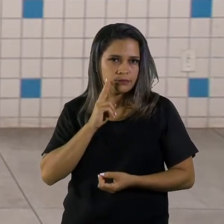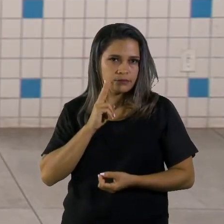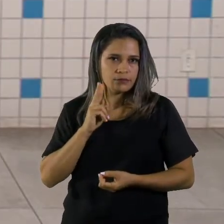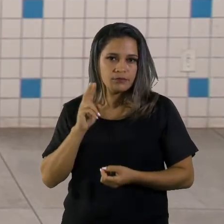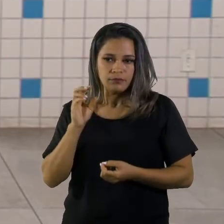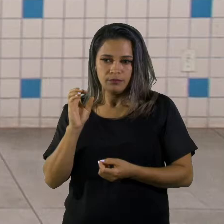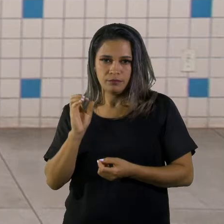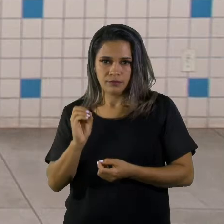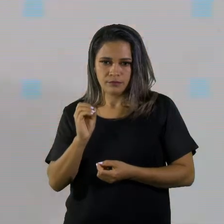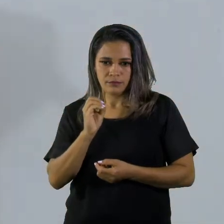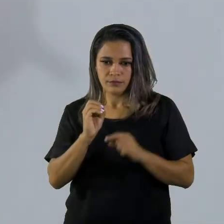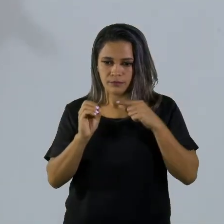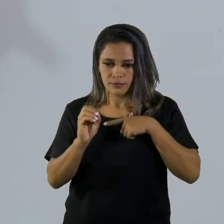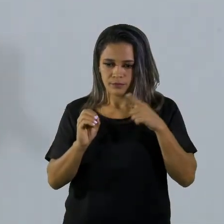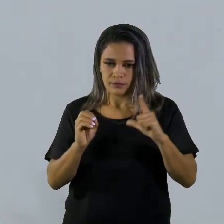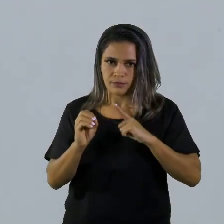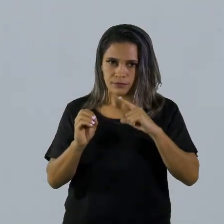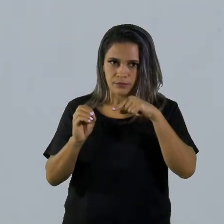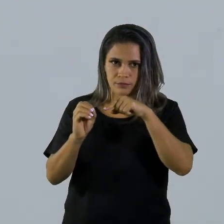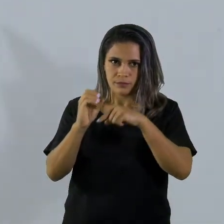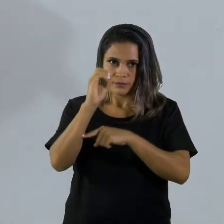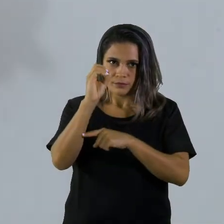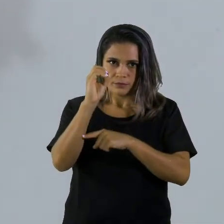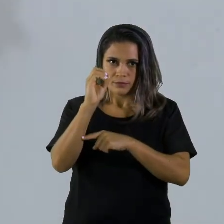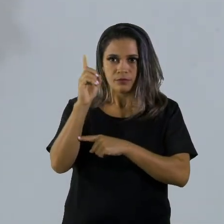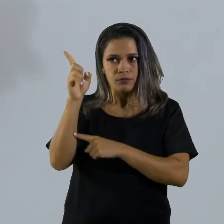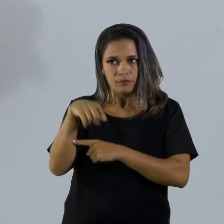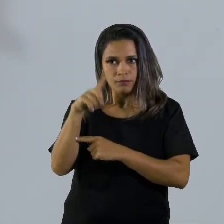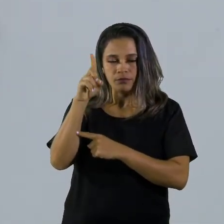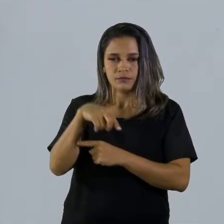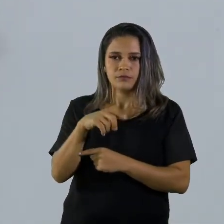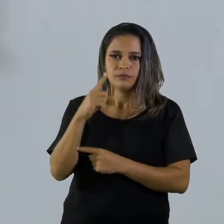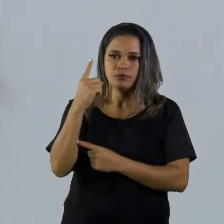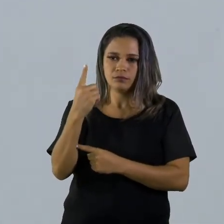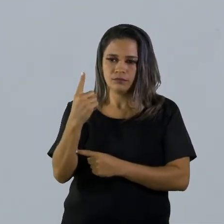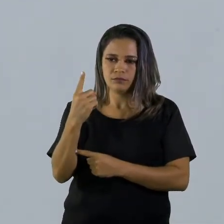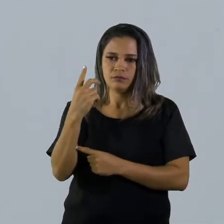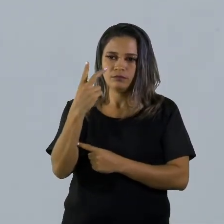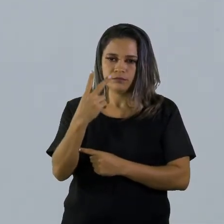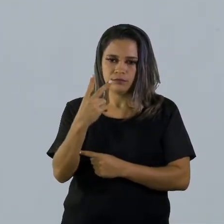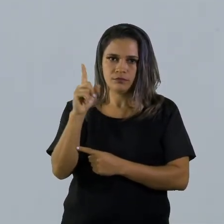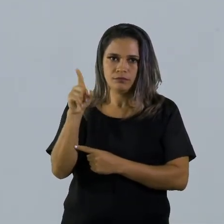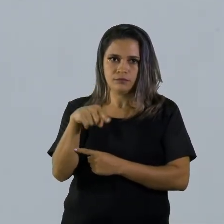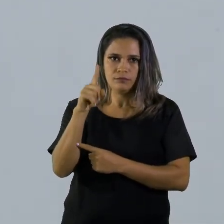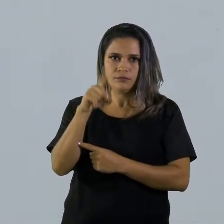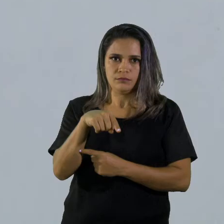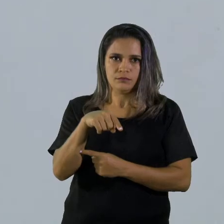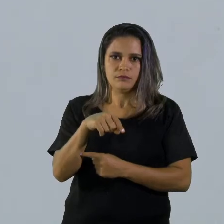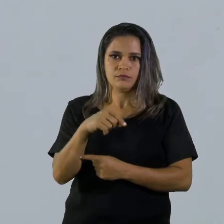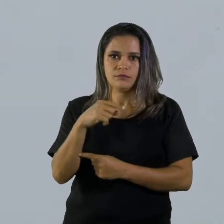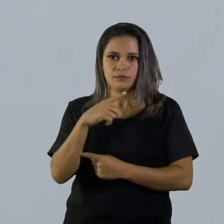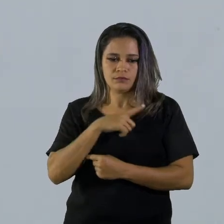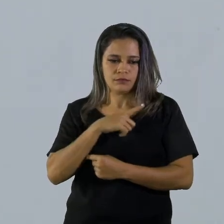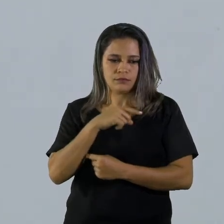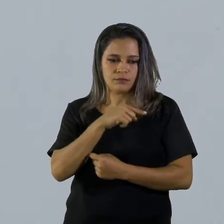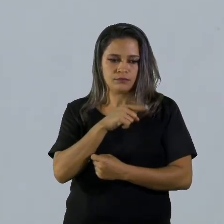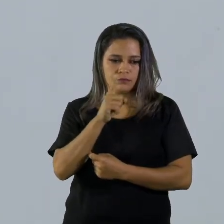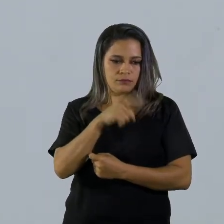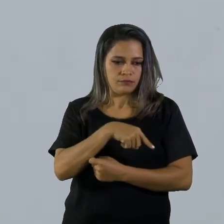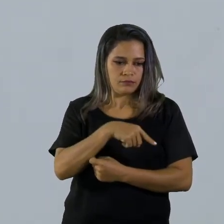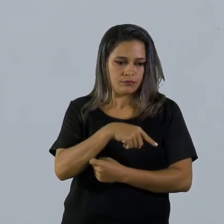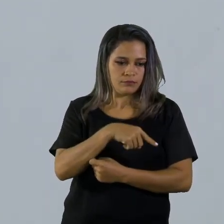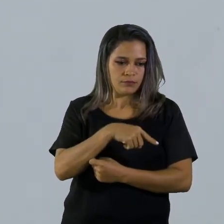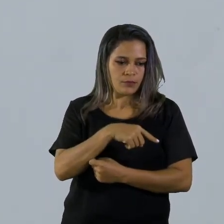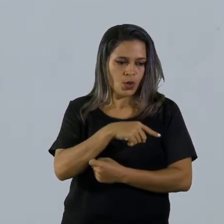zero, eu corto a quantidade de zeros que tem no 100. Olha lá, 1, 2. Vou cortar 2 zeros aqui, ó.